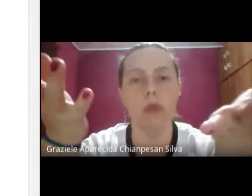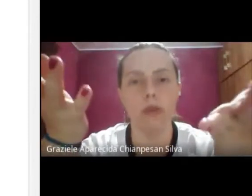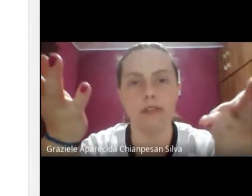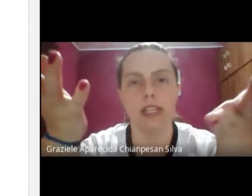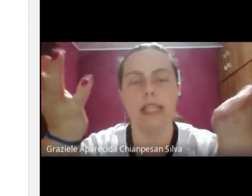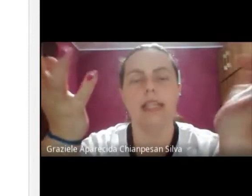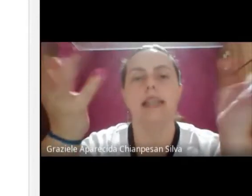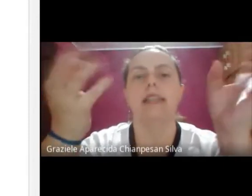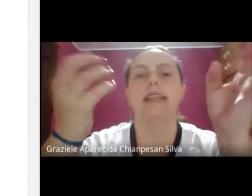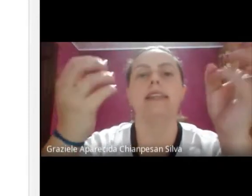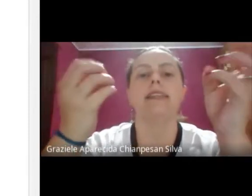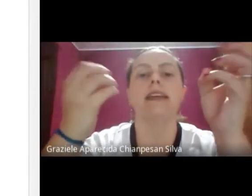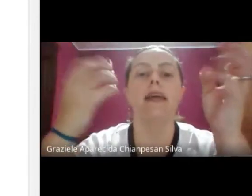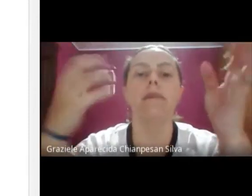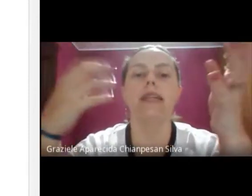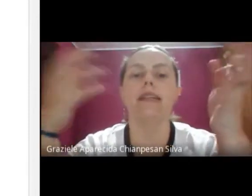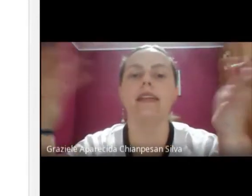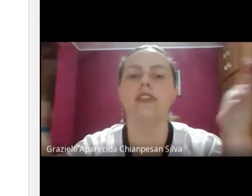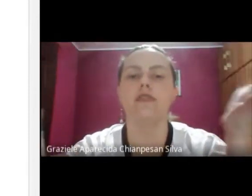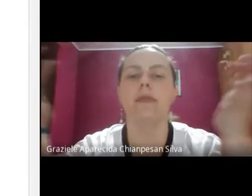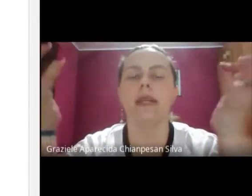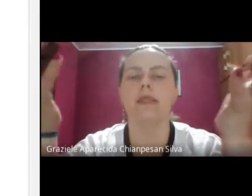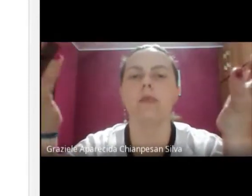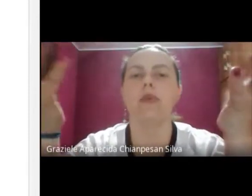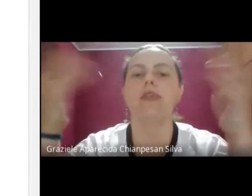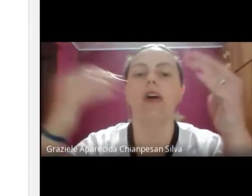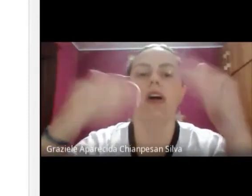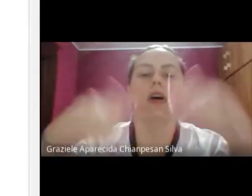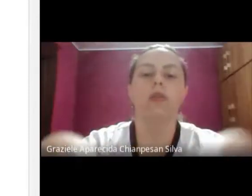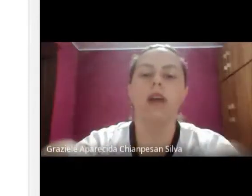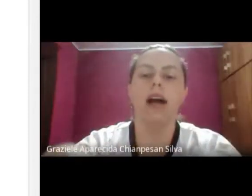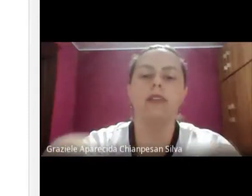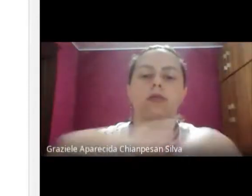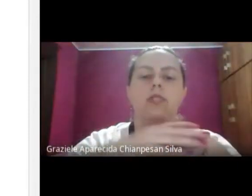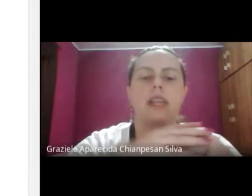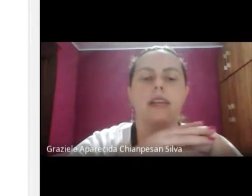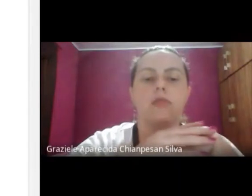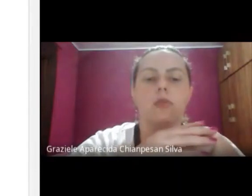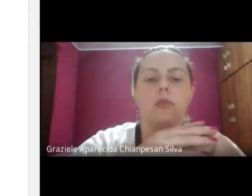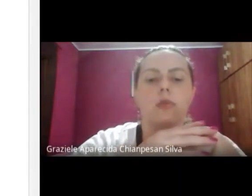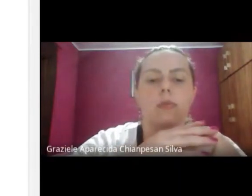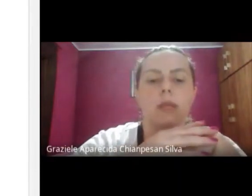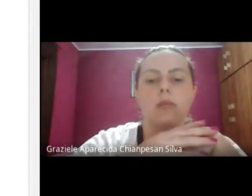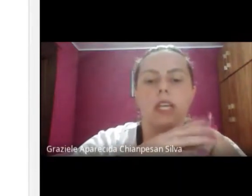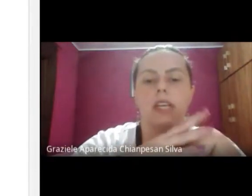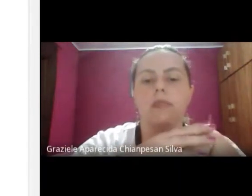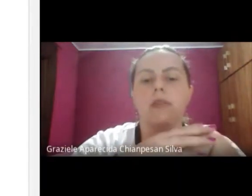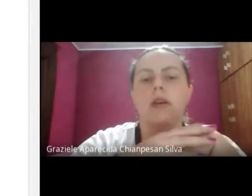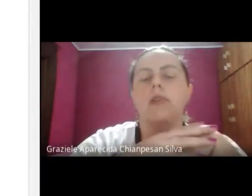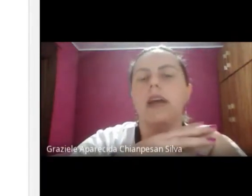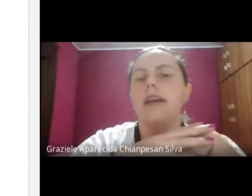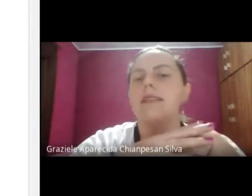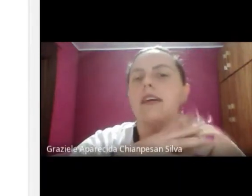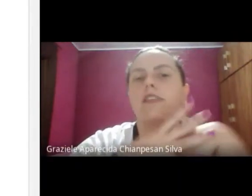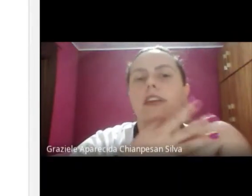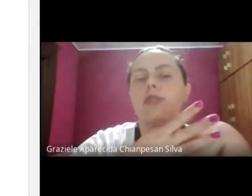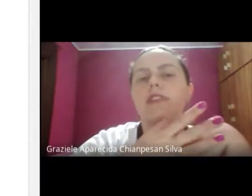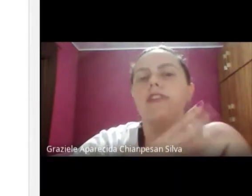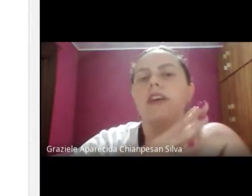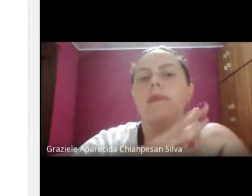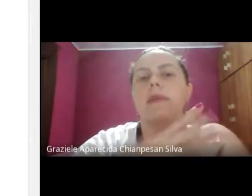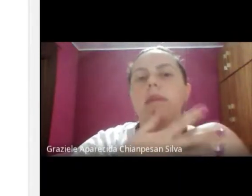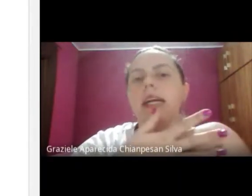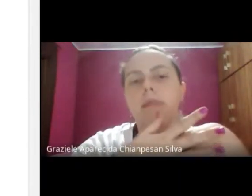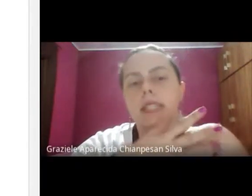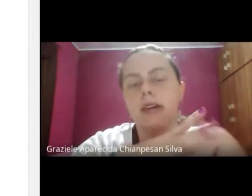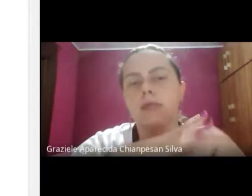de um povo. Ele tem que ser representativo para esse povo. No caso do Pelourinho, né, Salvador